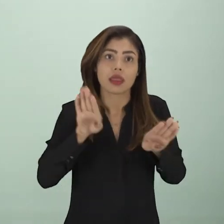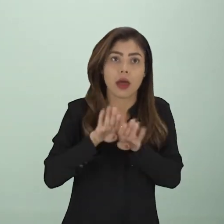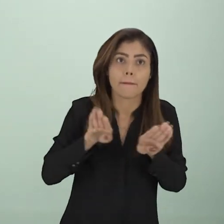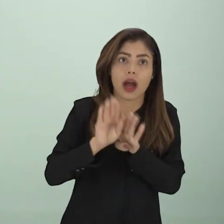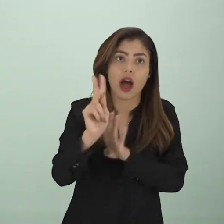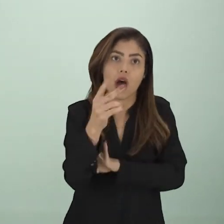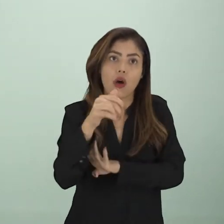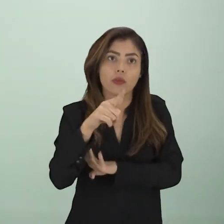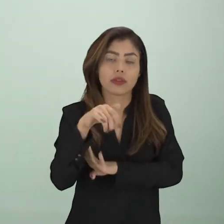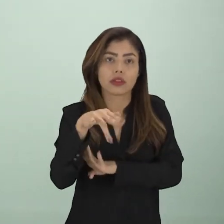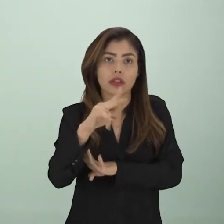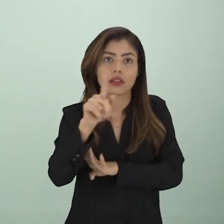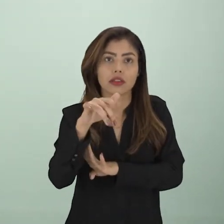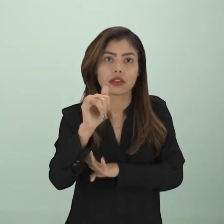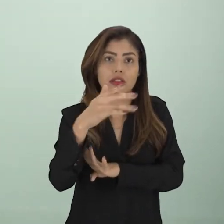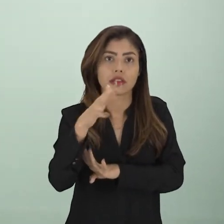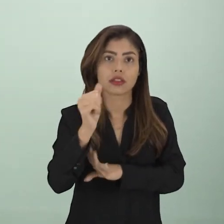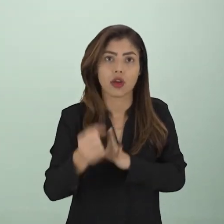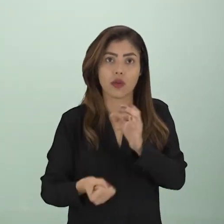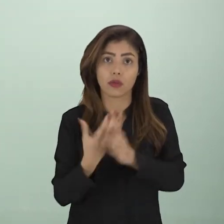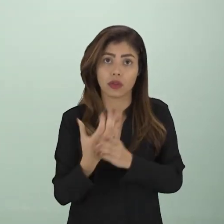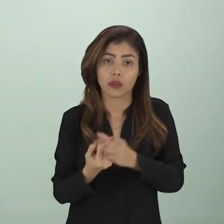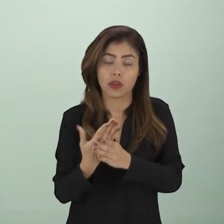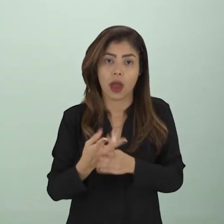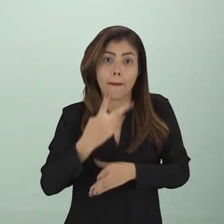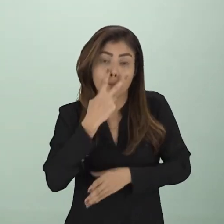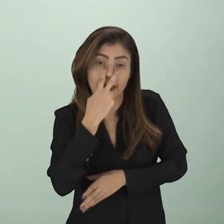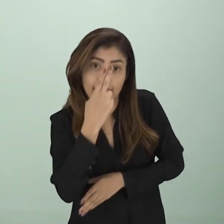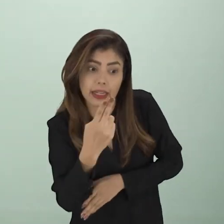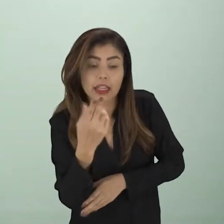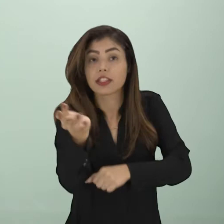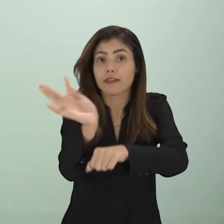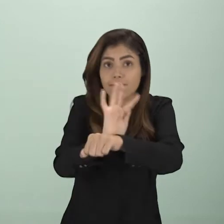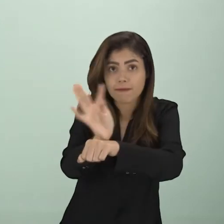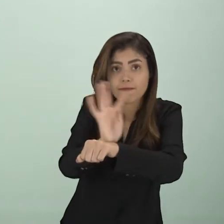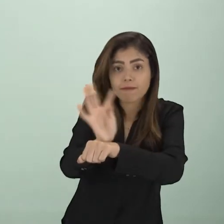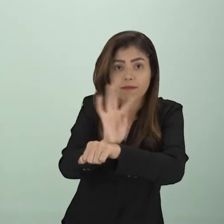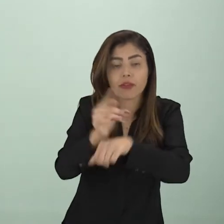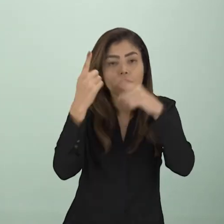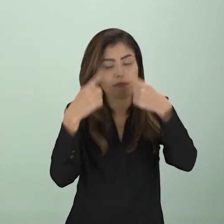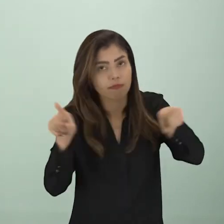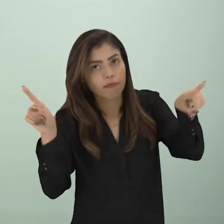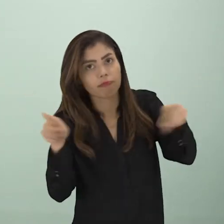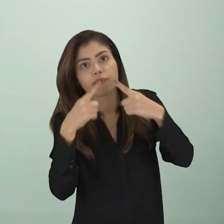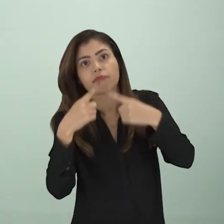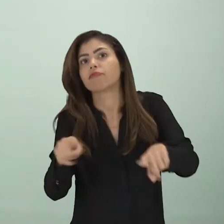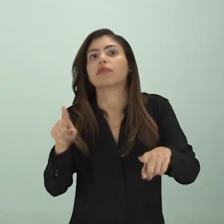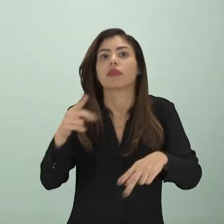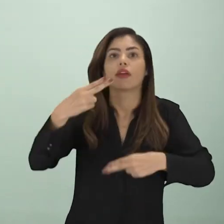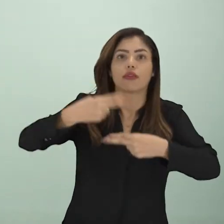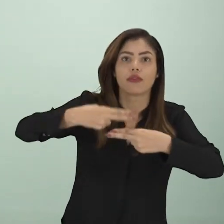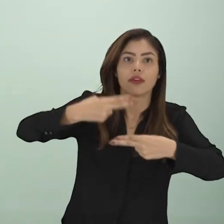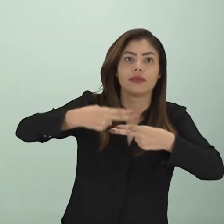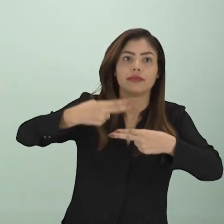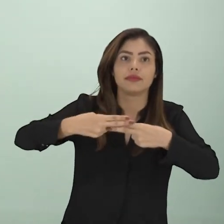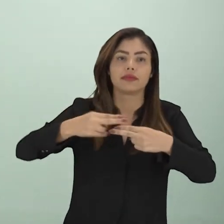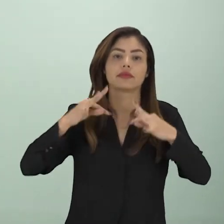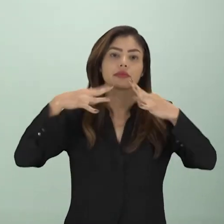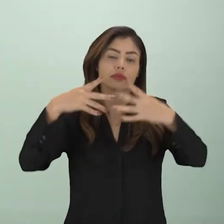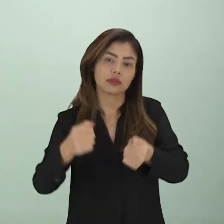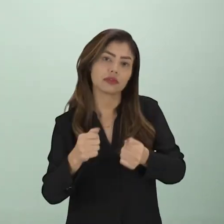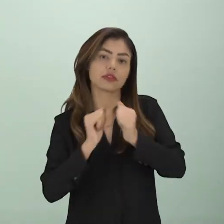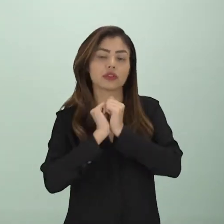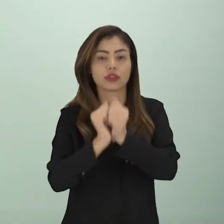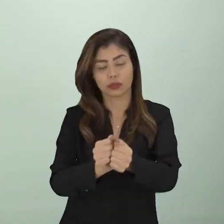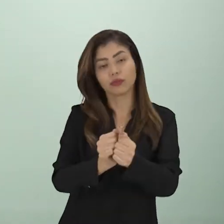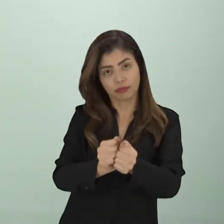seja, fazer com que os produtos se pareçam, filmes, novelas, músicas, tudo isso